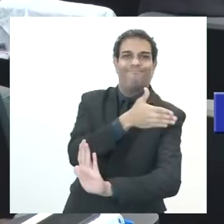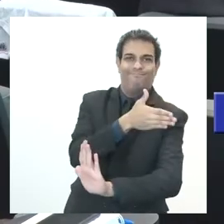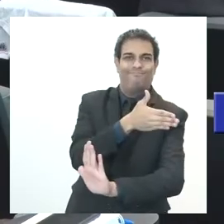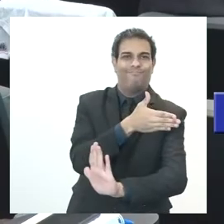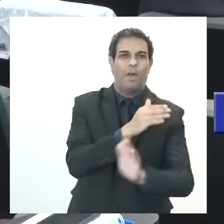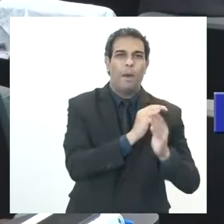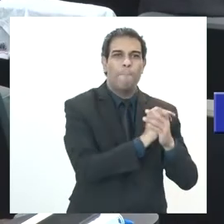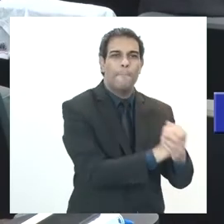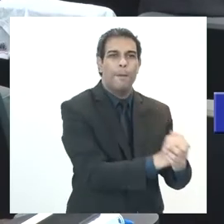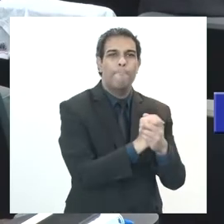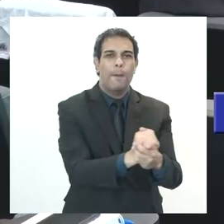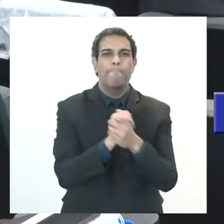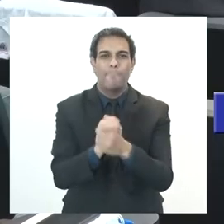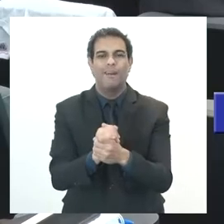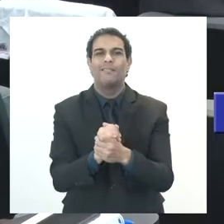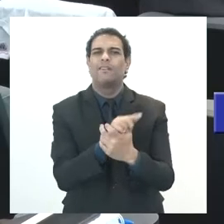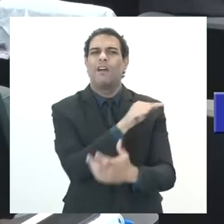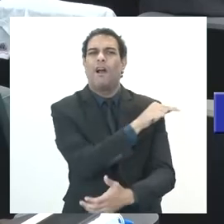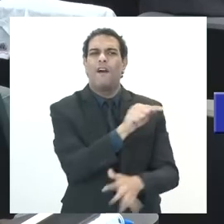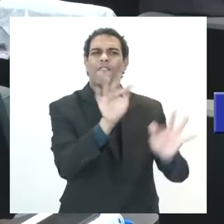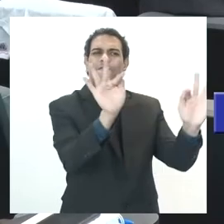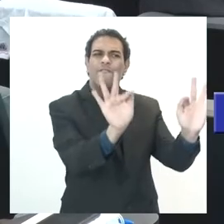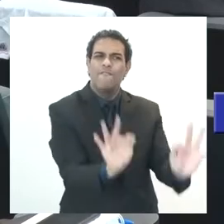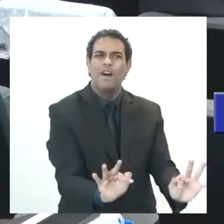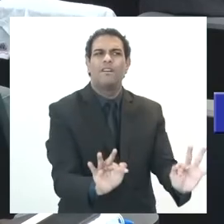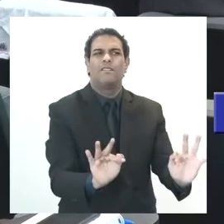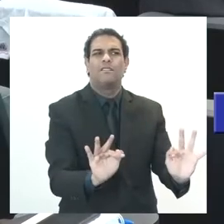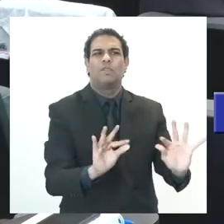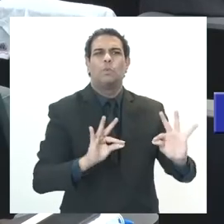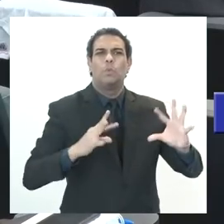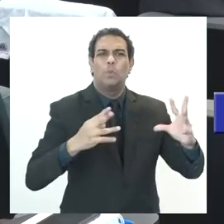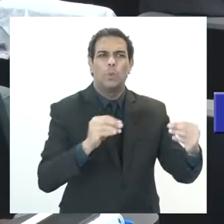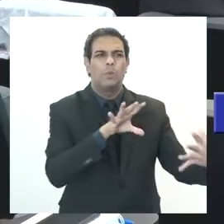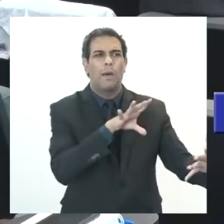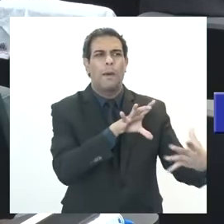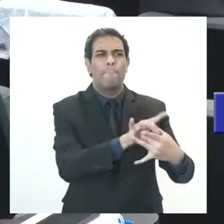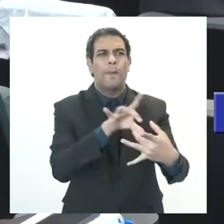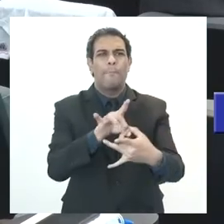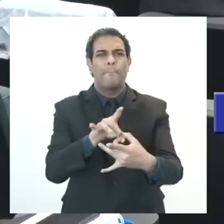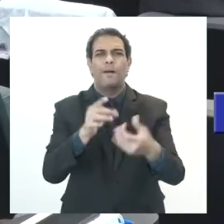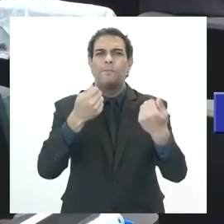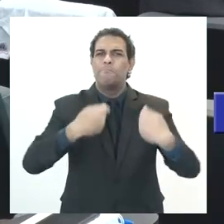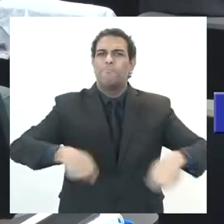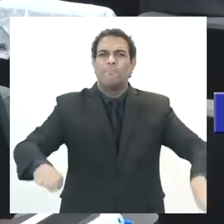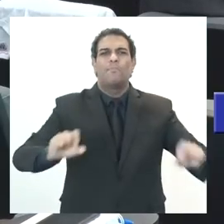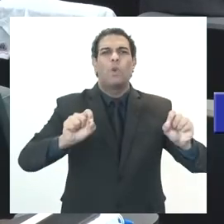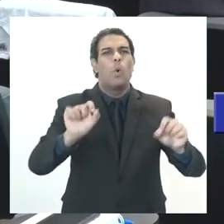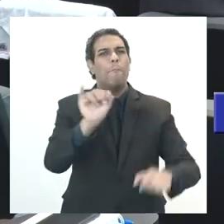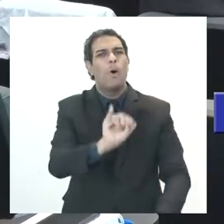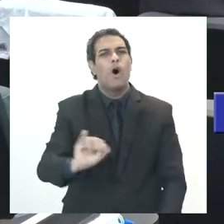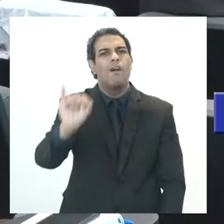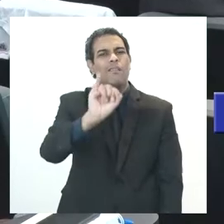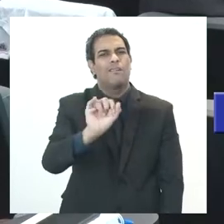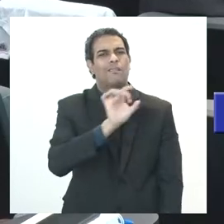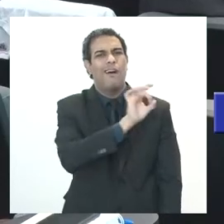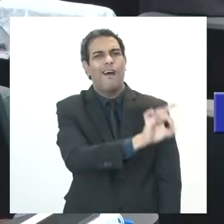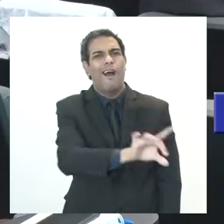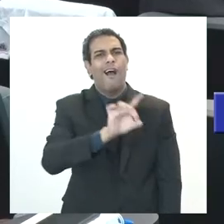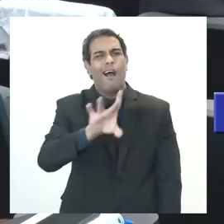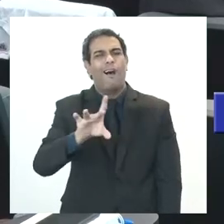foram extremamente felizes nas suas colocações Eu acho que eu não preciso ressaltar a importância